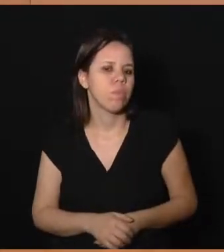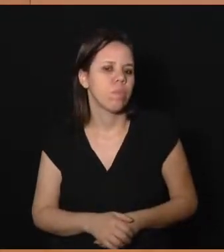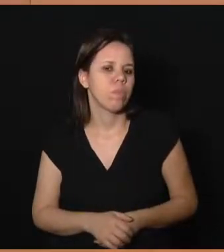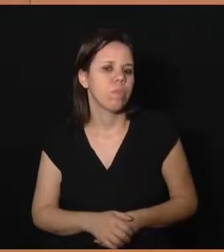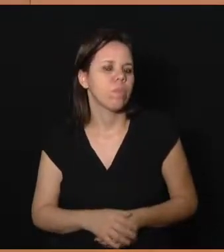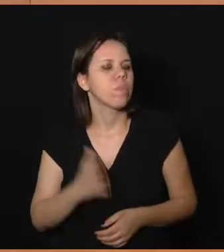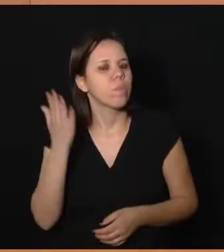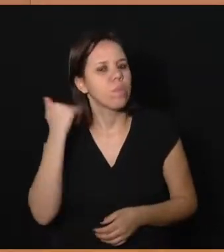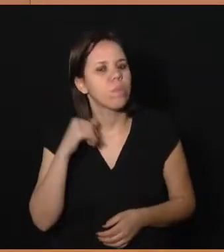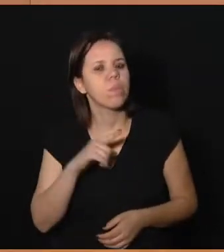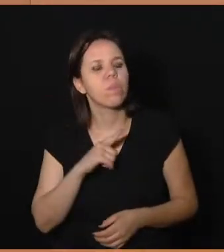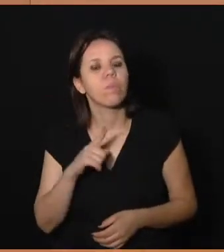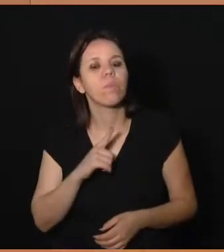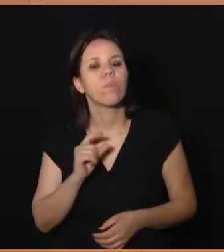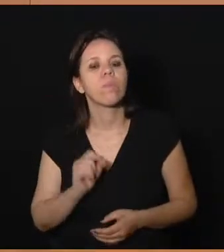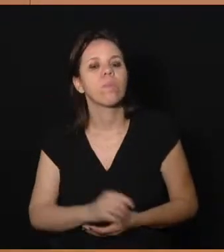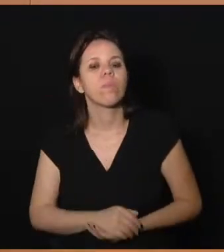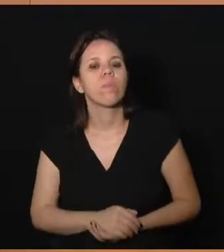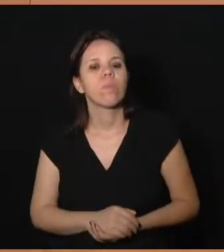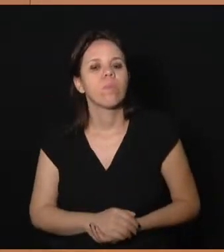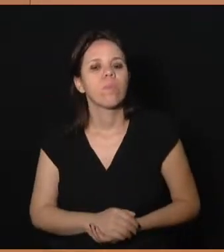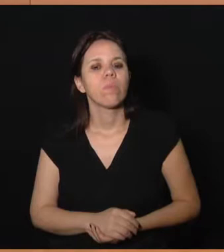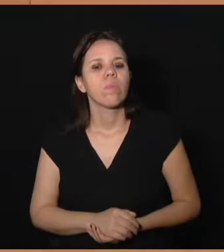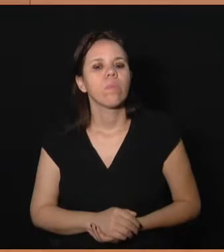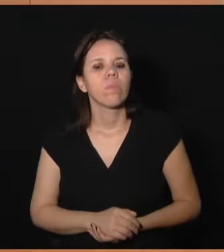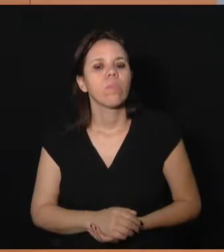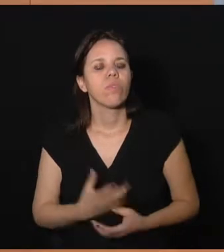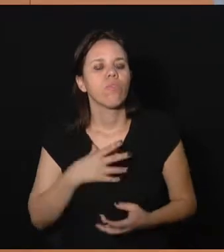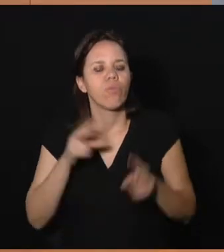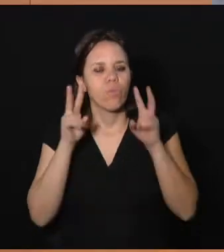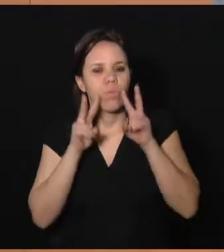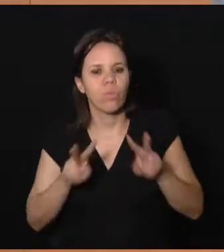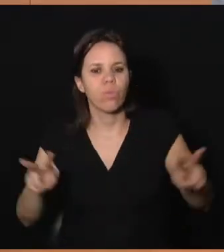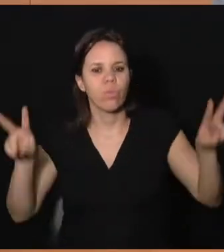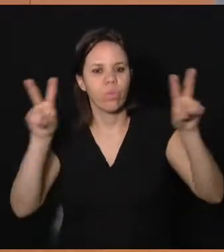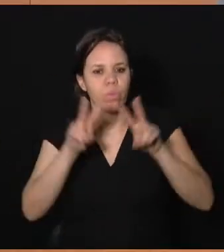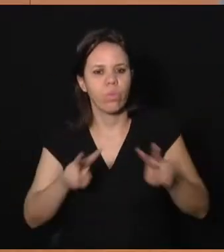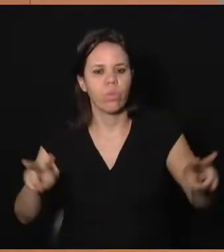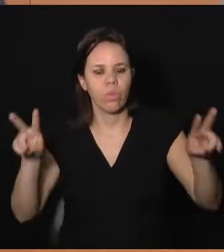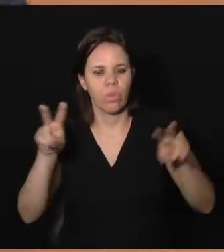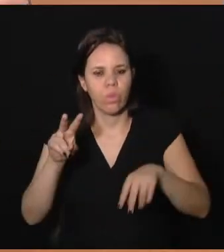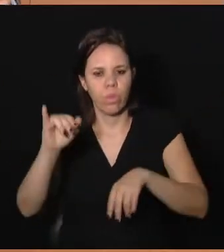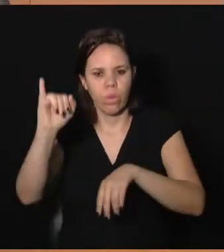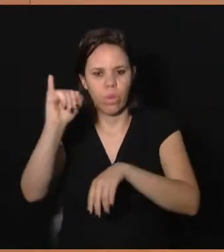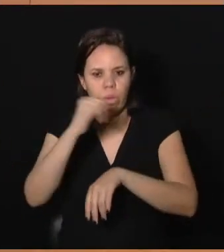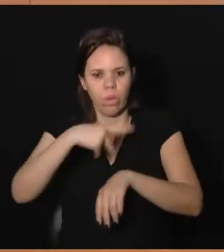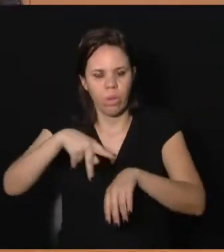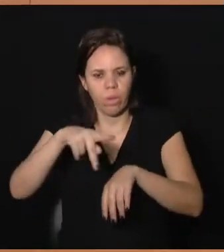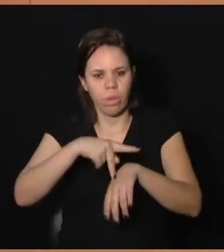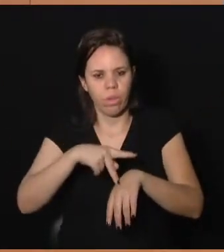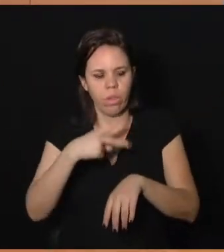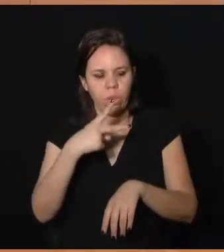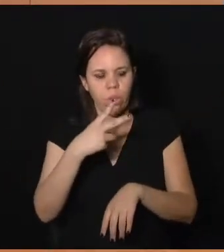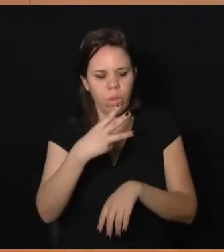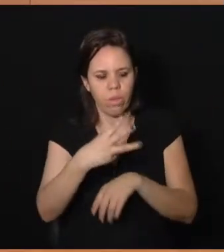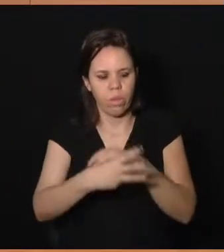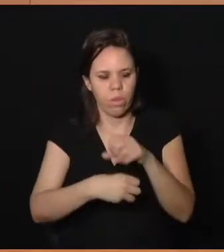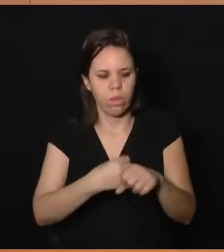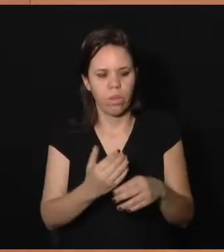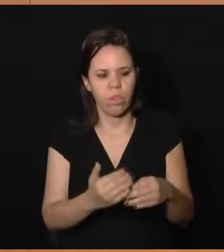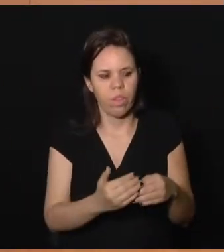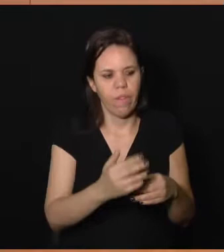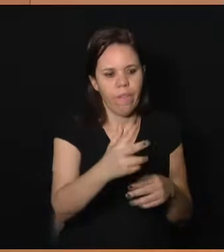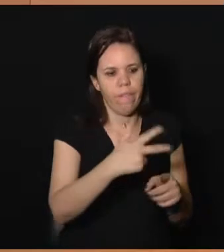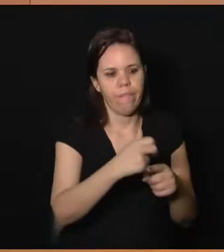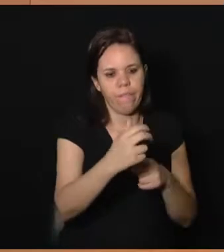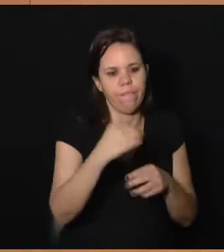já tem até eu costumo brincar, ele tem uma visão de comércio exterior 2, 3 anos à frente do que nós temos hoje,